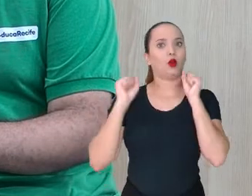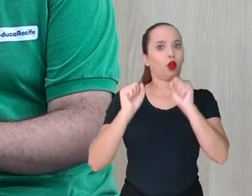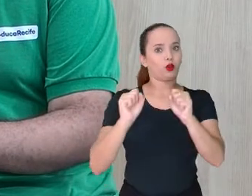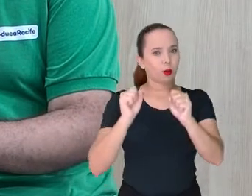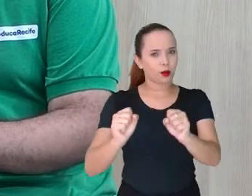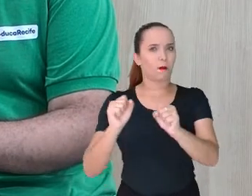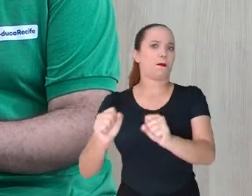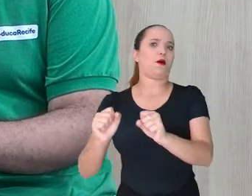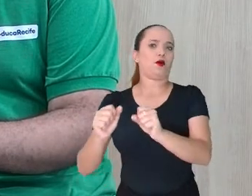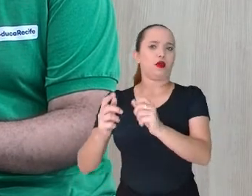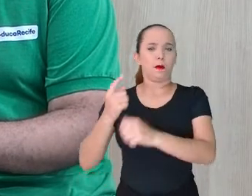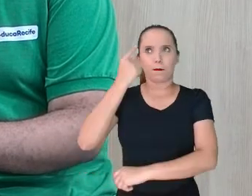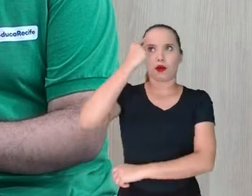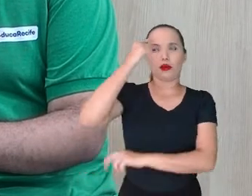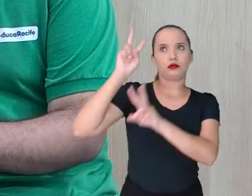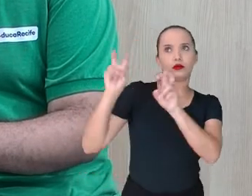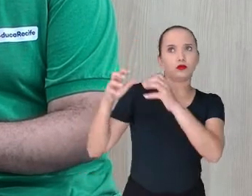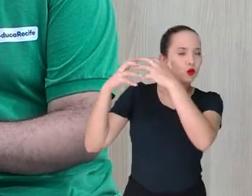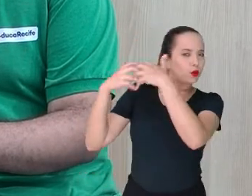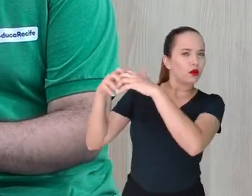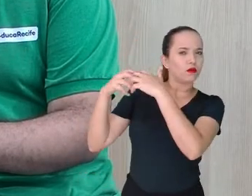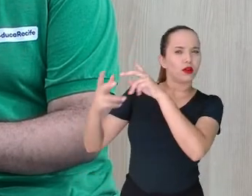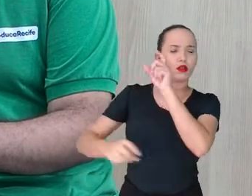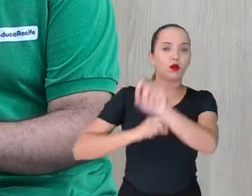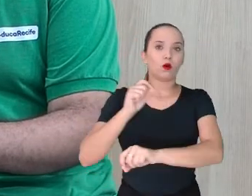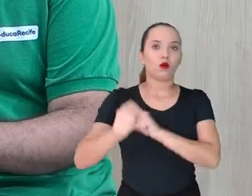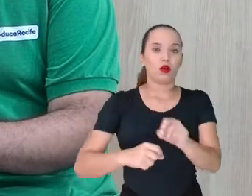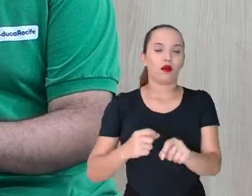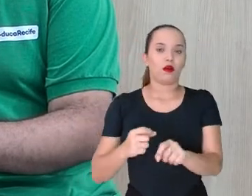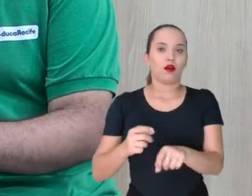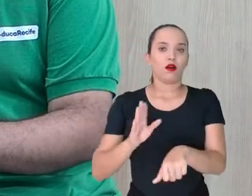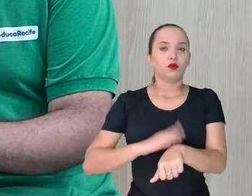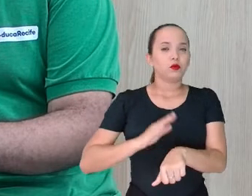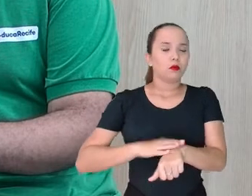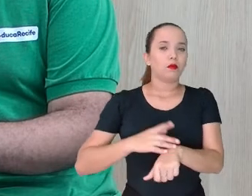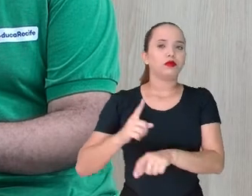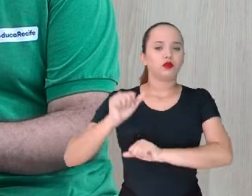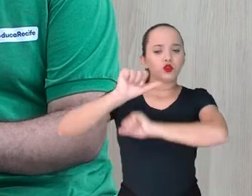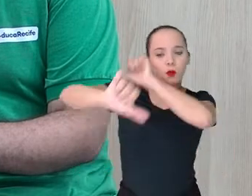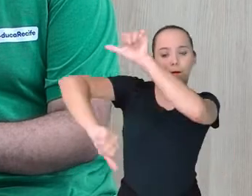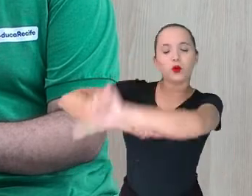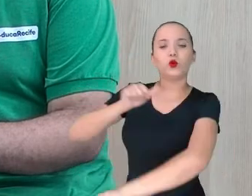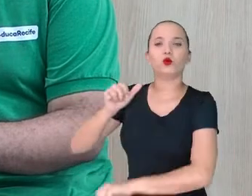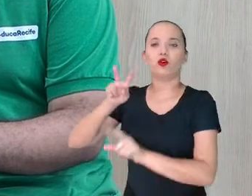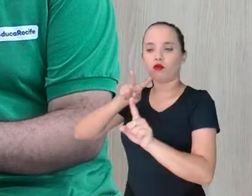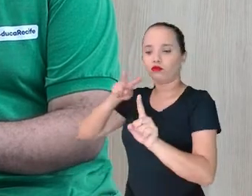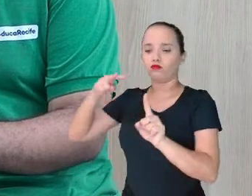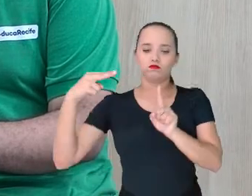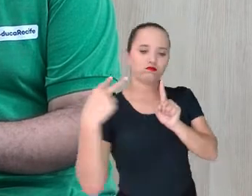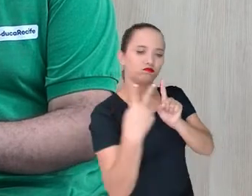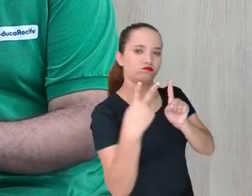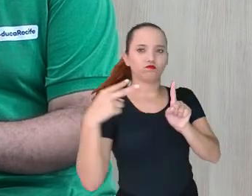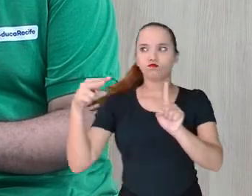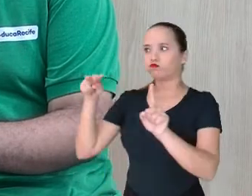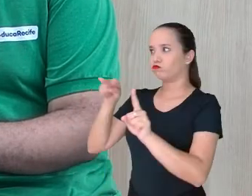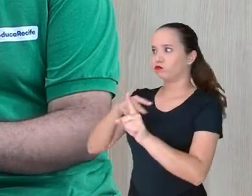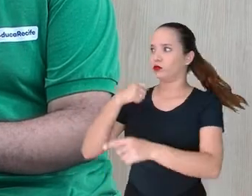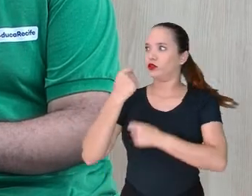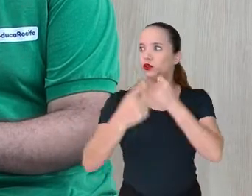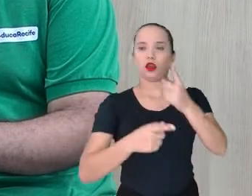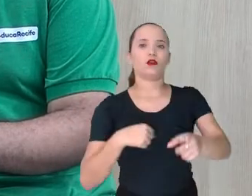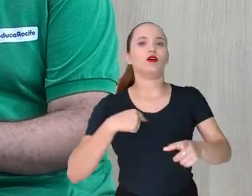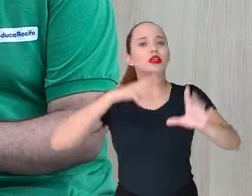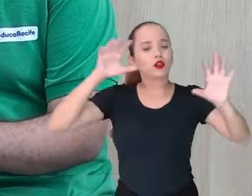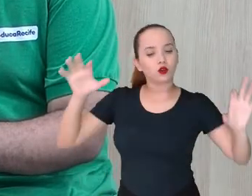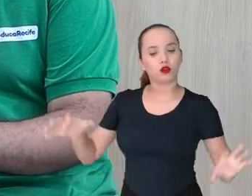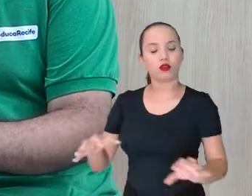pensando aqui a questão de qualidade de vida, é quando a gente também muda a visão, né, que muitas vezes a gente relaciona essa questão